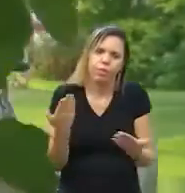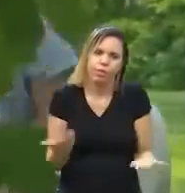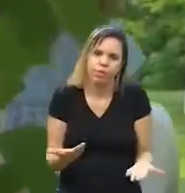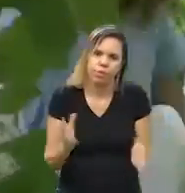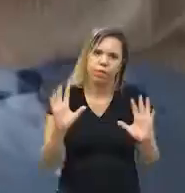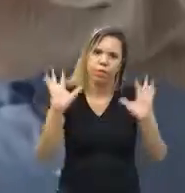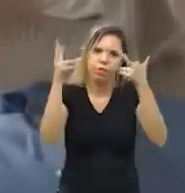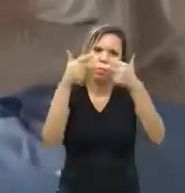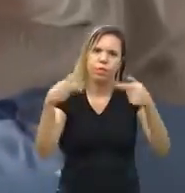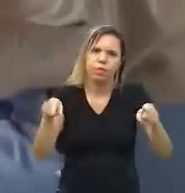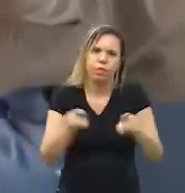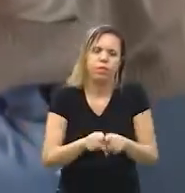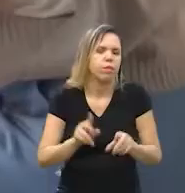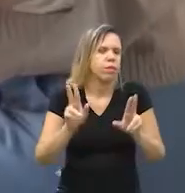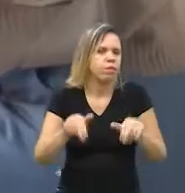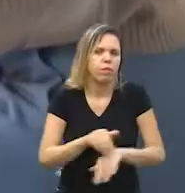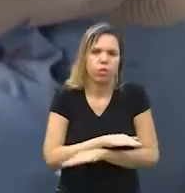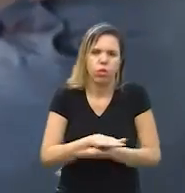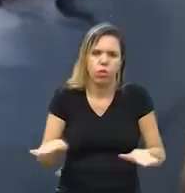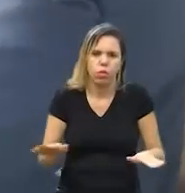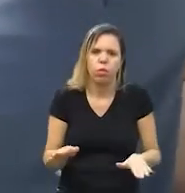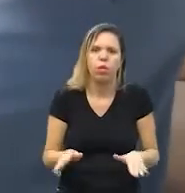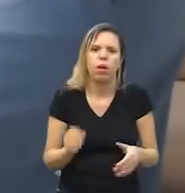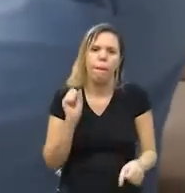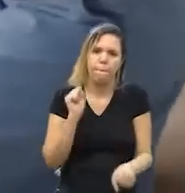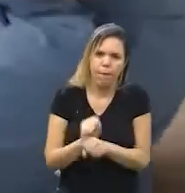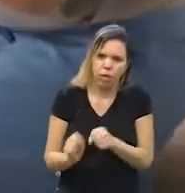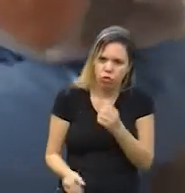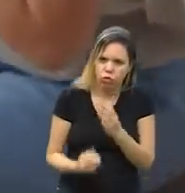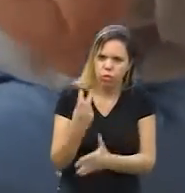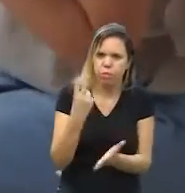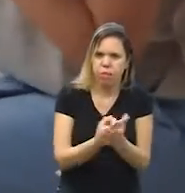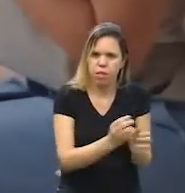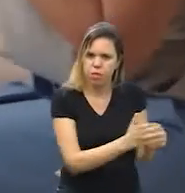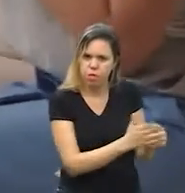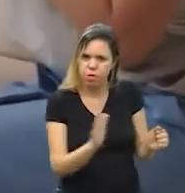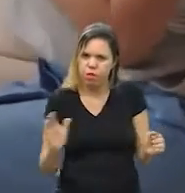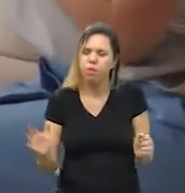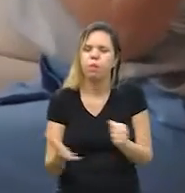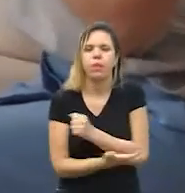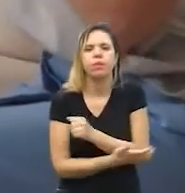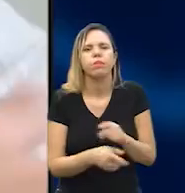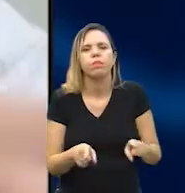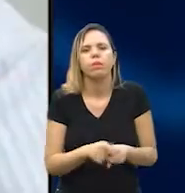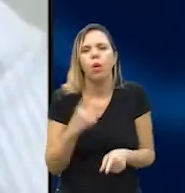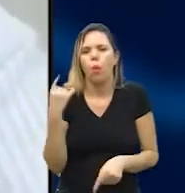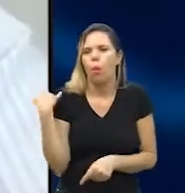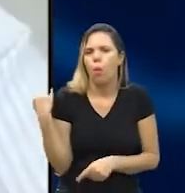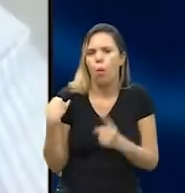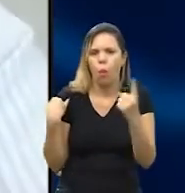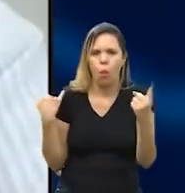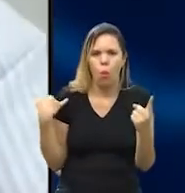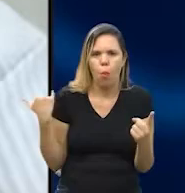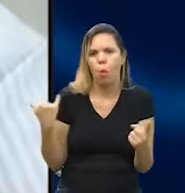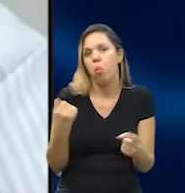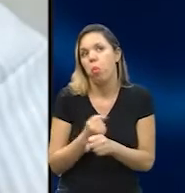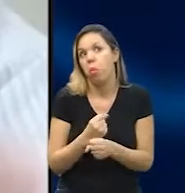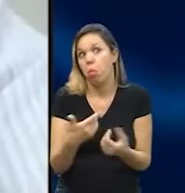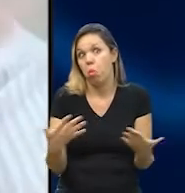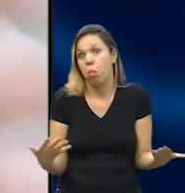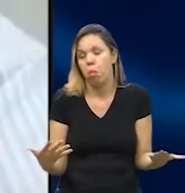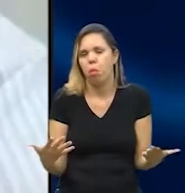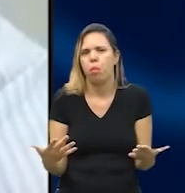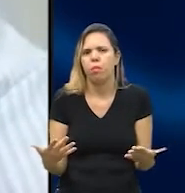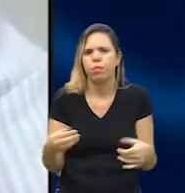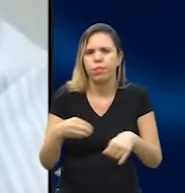da realidade. Mas as comemorações nunca deixaram de acontecer, mesmo na pandemia. Aniversário de 1 ano, aniversário